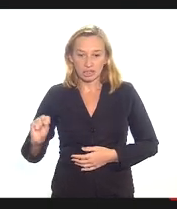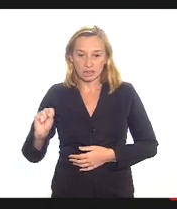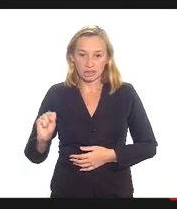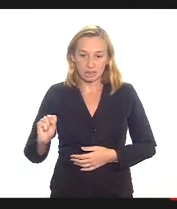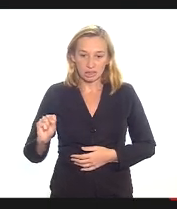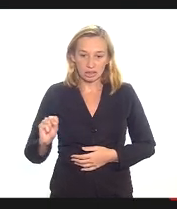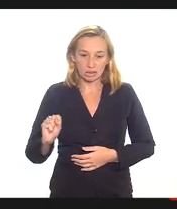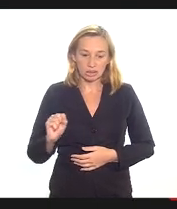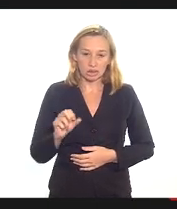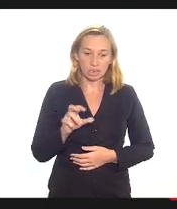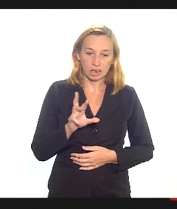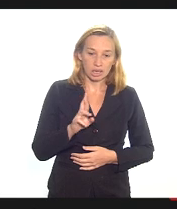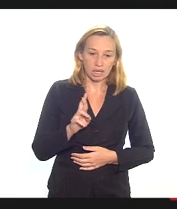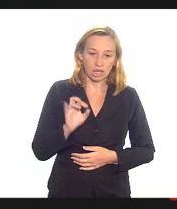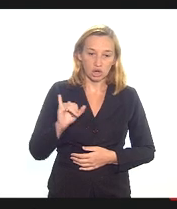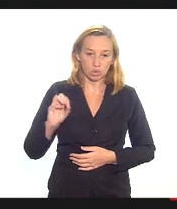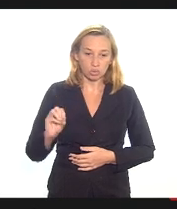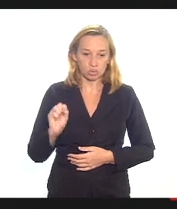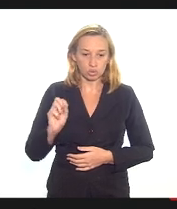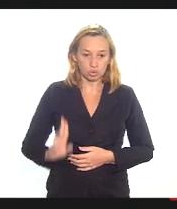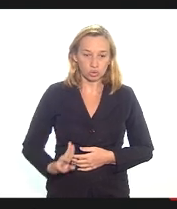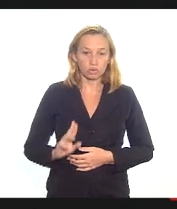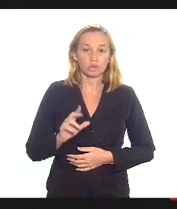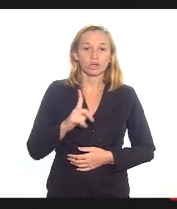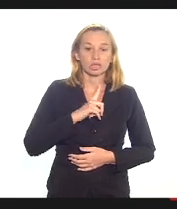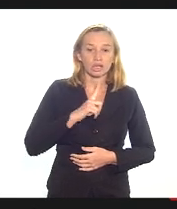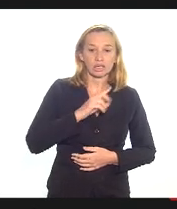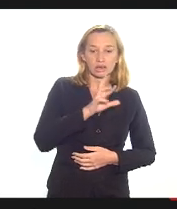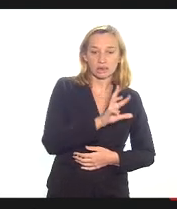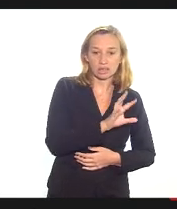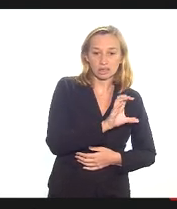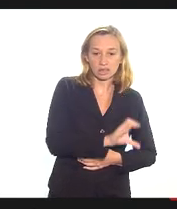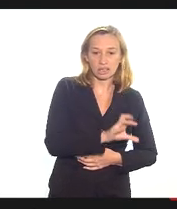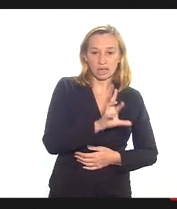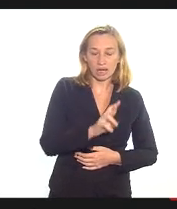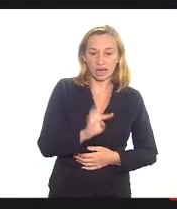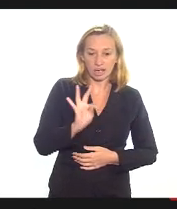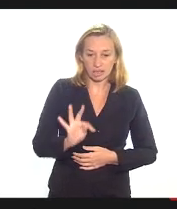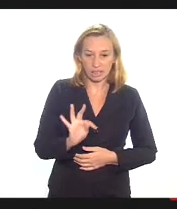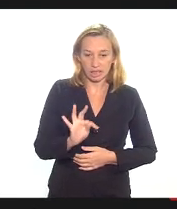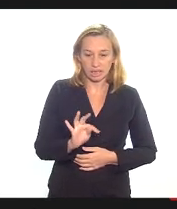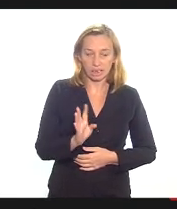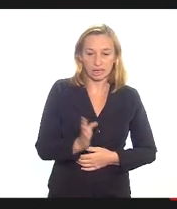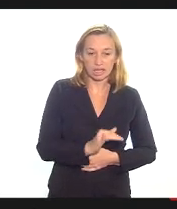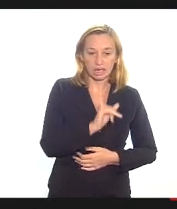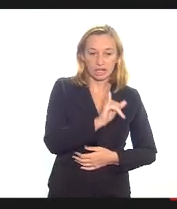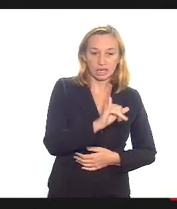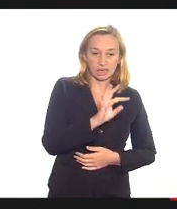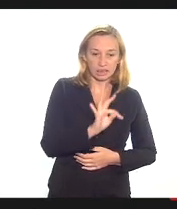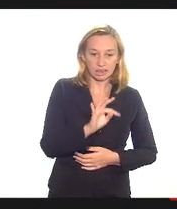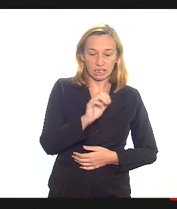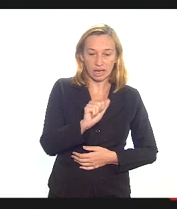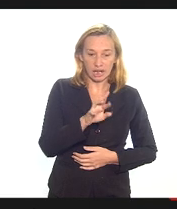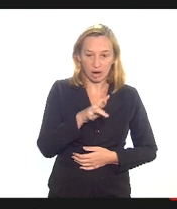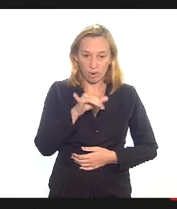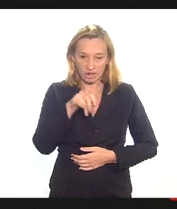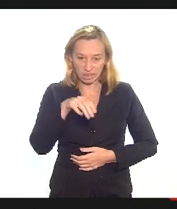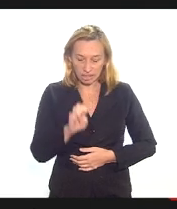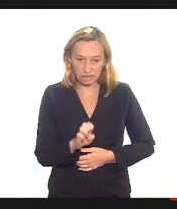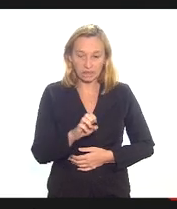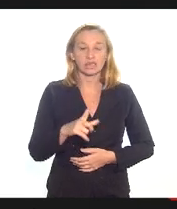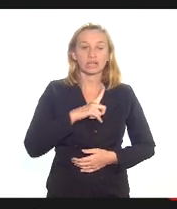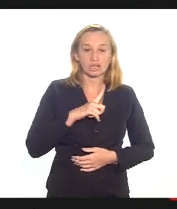de Marlim Sul. Eu tenho o campo de CRP, que é Caratinga, e eu tenho o campo BR, que é